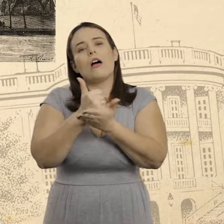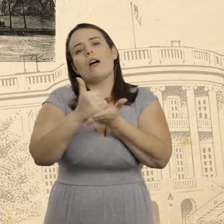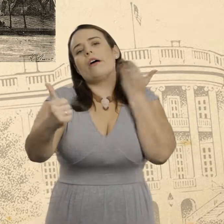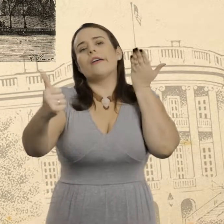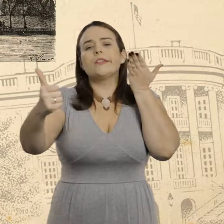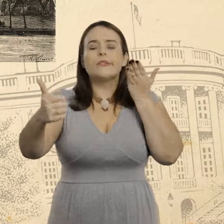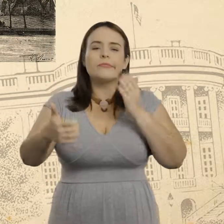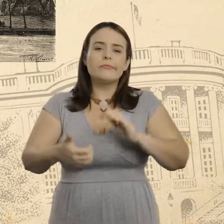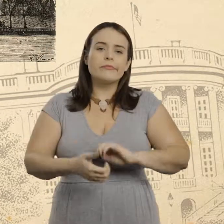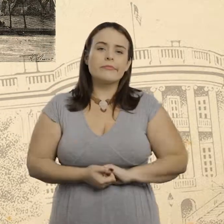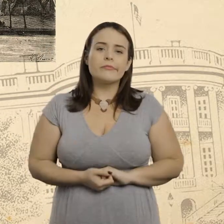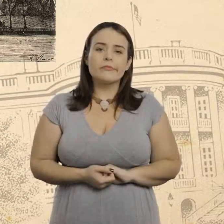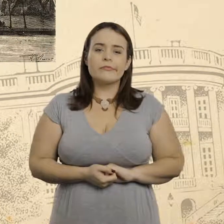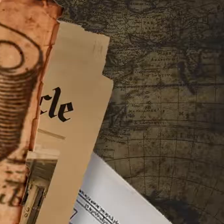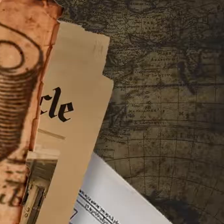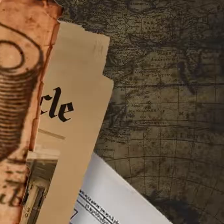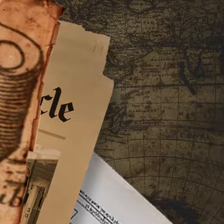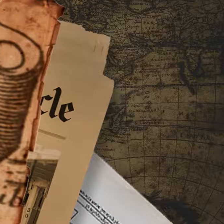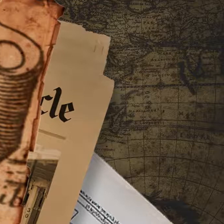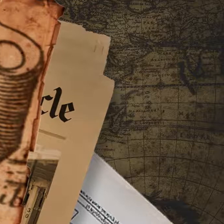a Inglaterra.